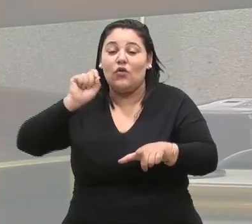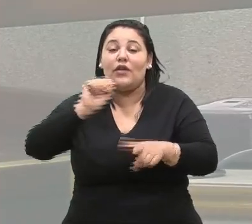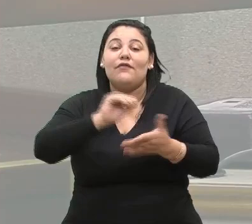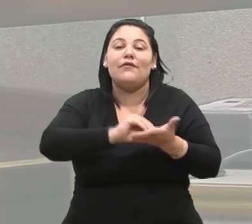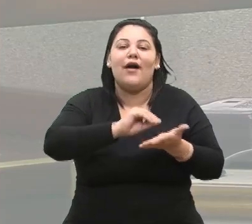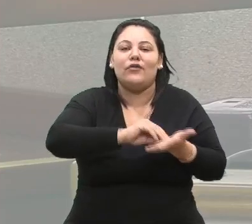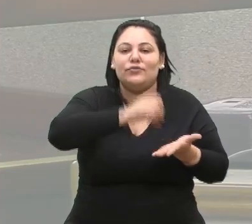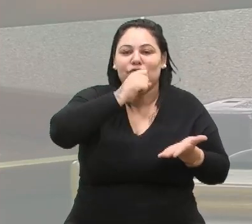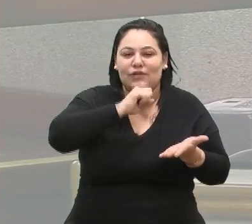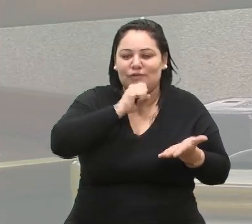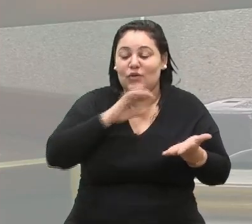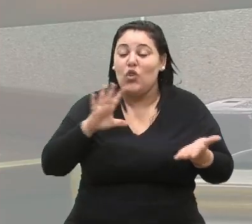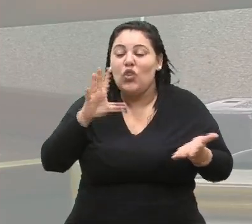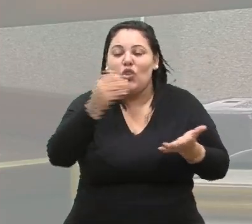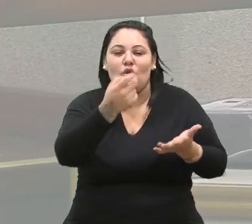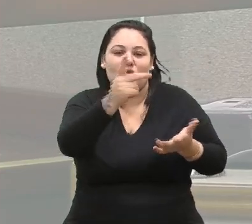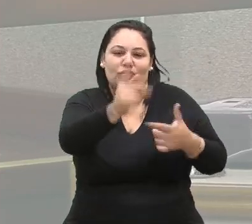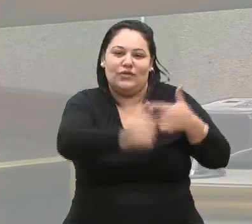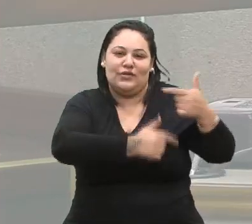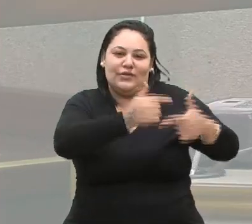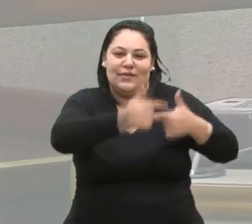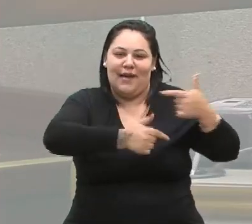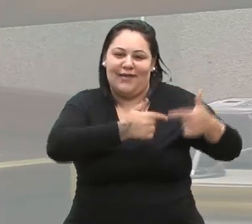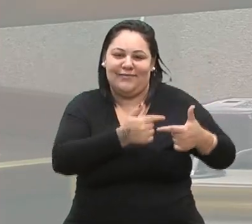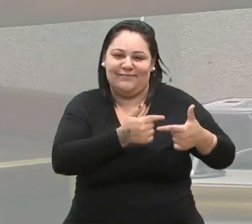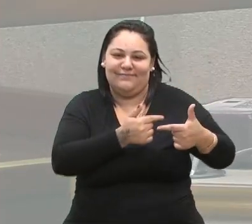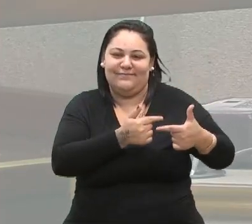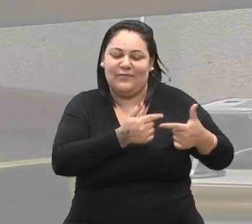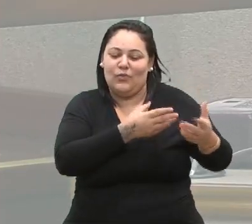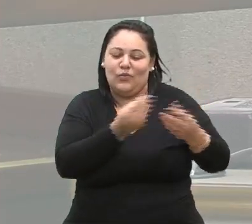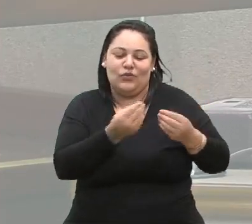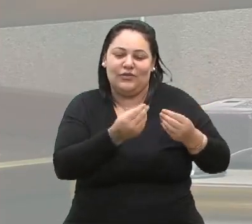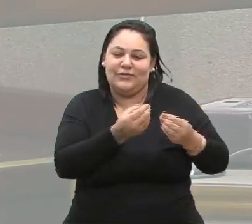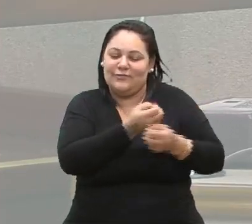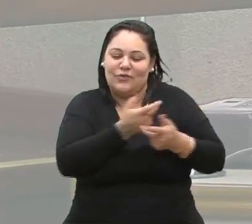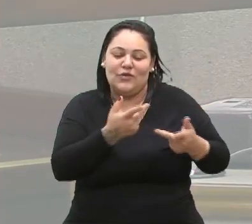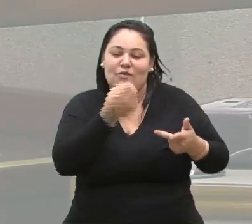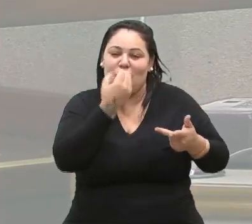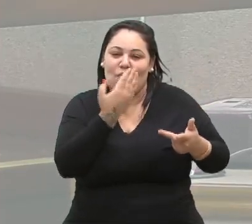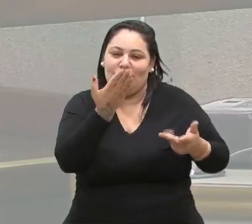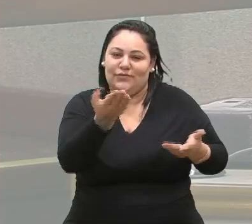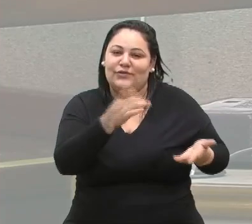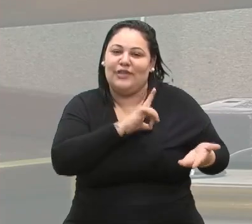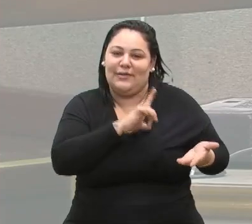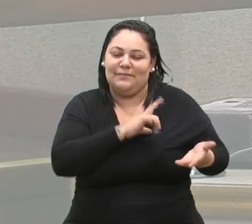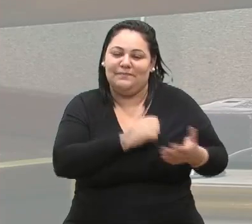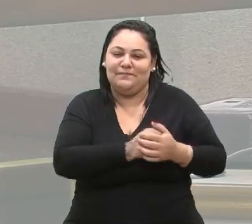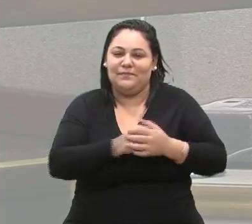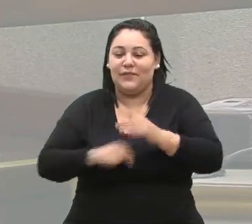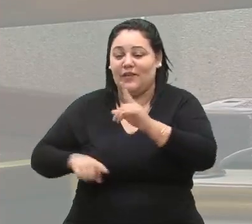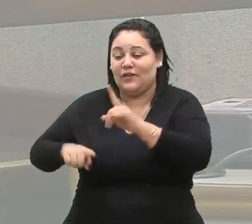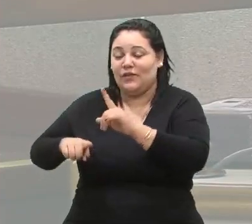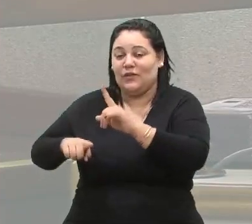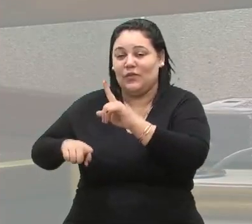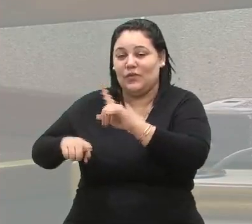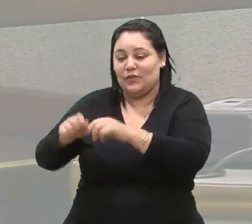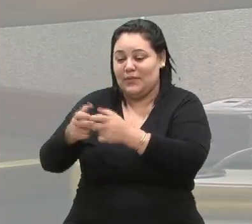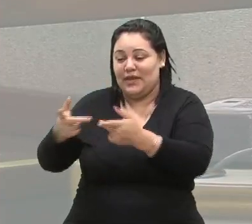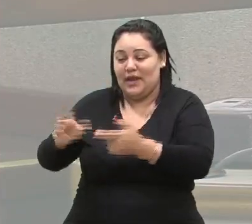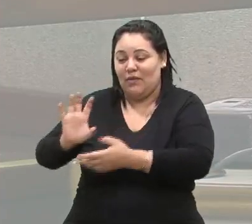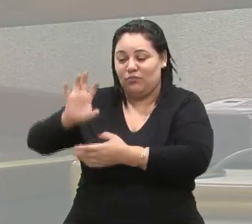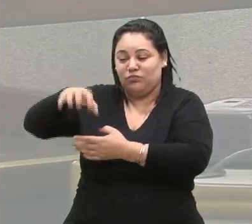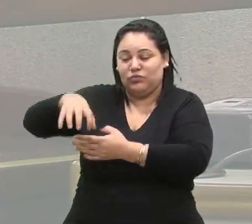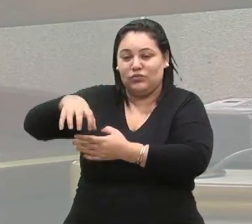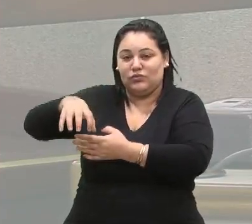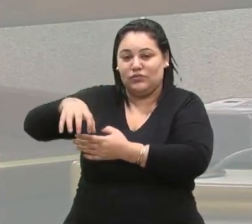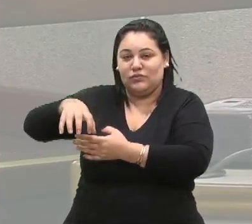faltando, enfim, entre tantas coisas e qualidades que o senhor tem. Do Banco de Materiais, apenas de parabenizar, eu acho que é uma pergunta de